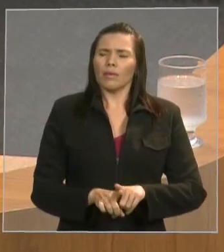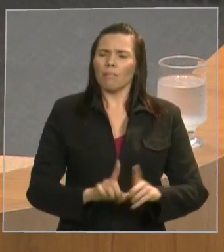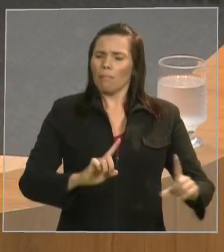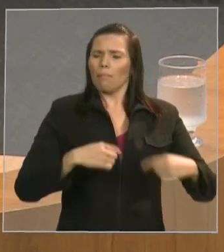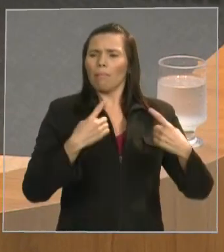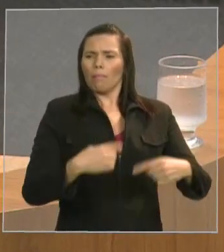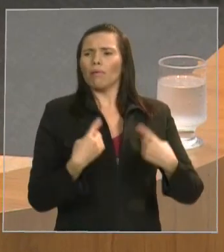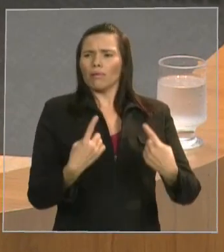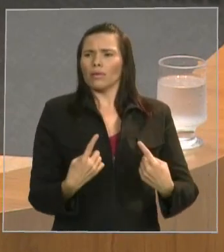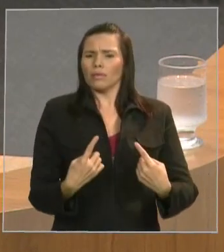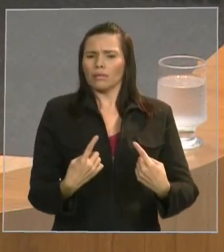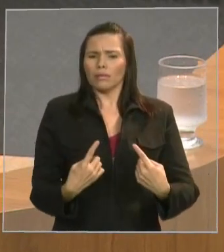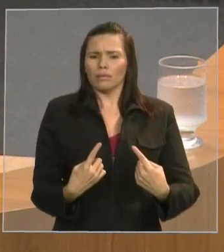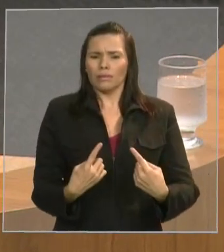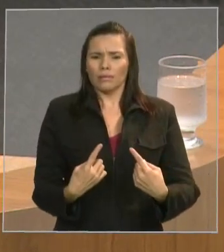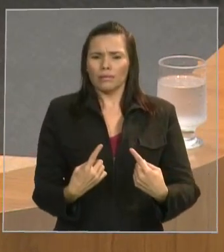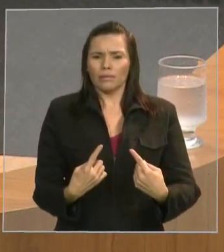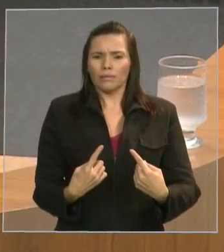com fatos